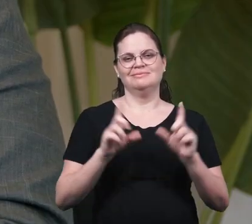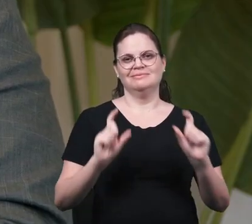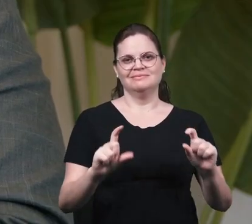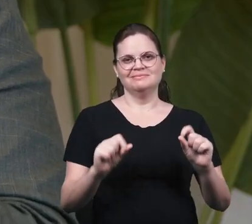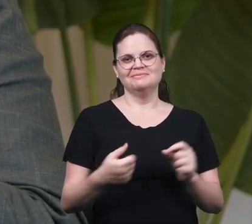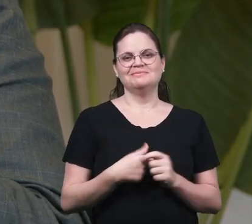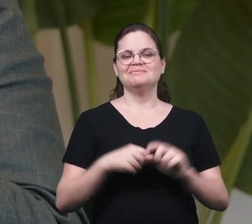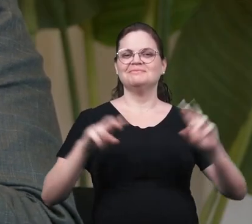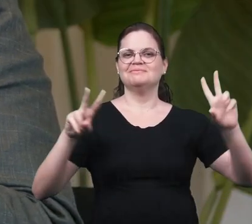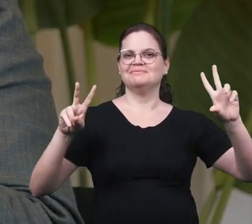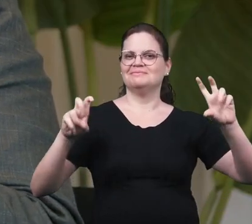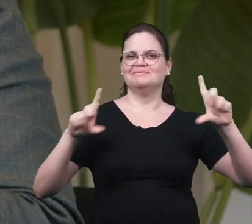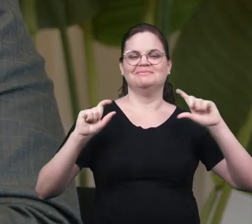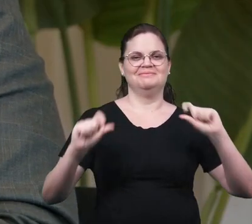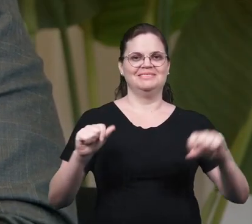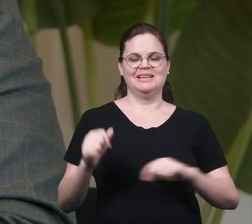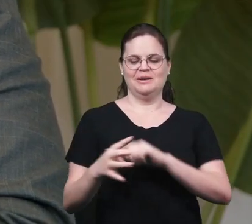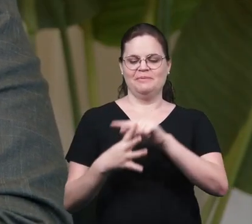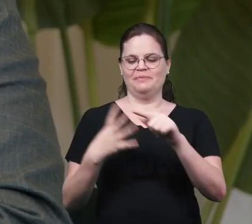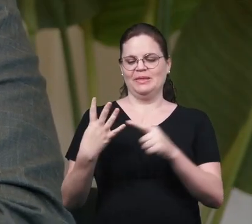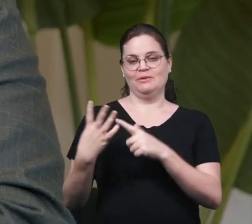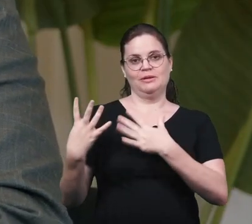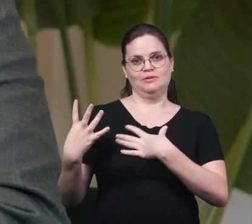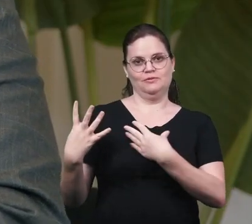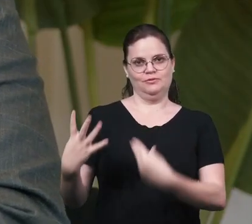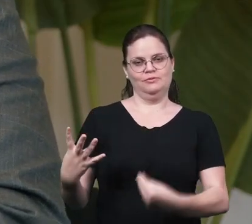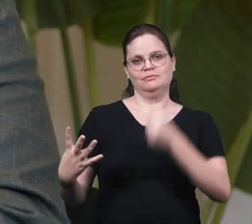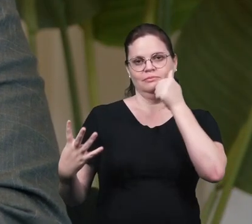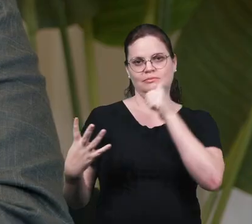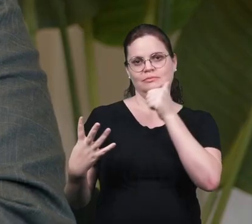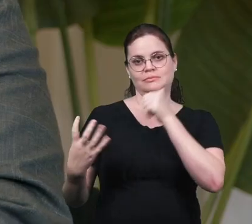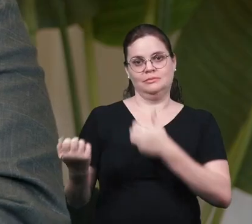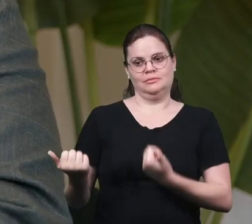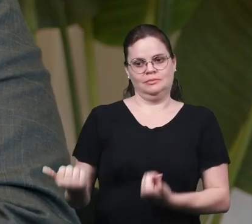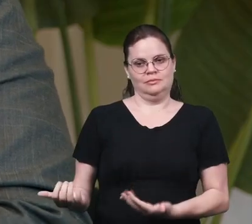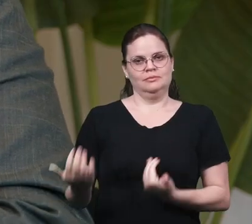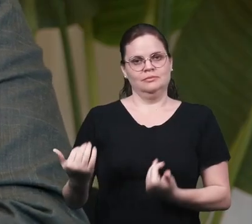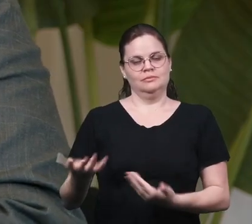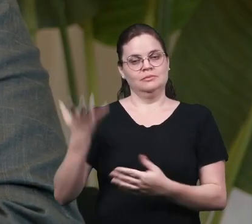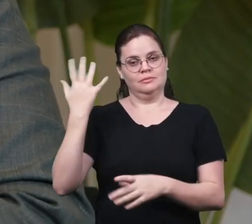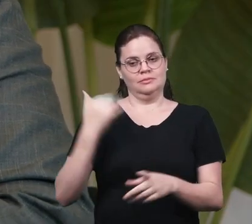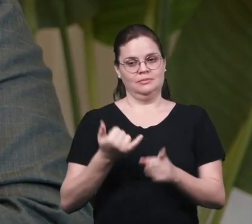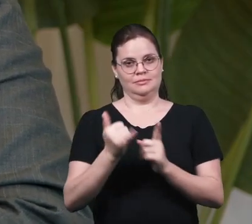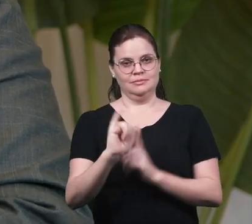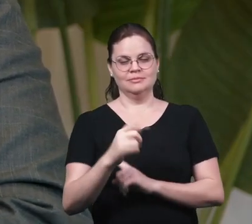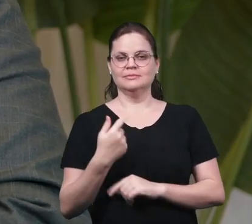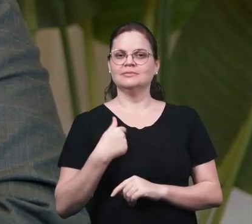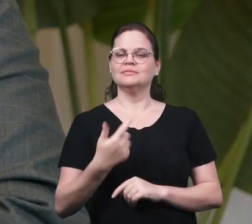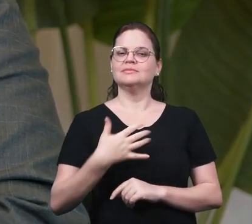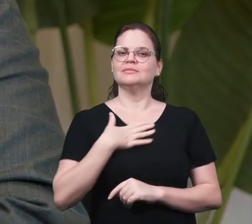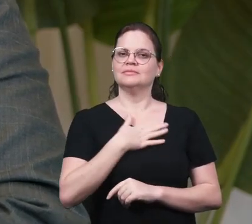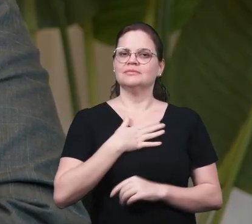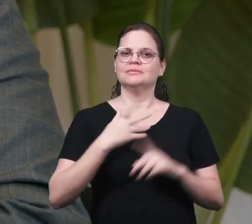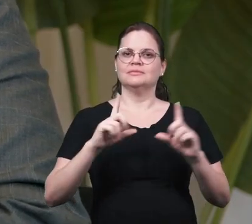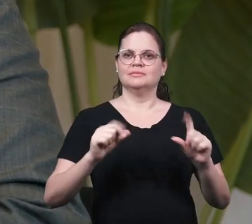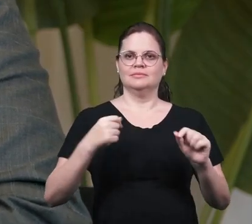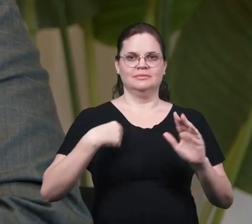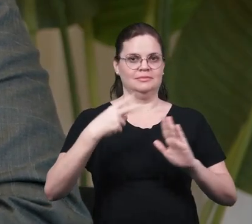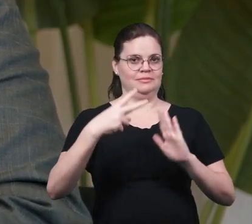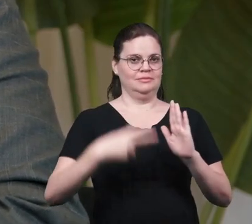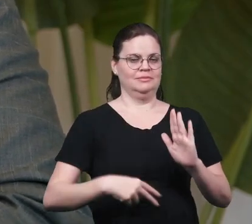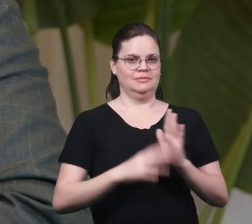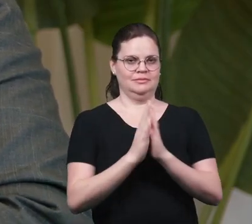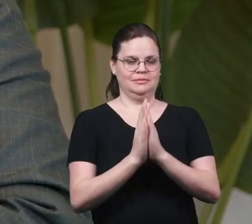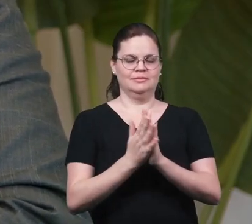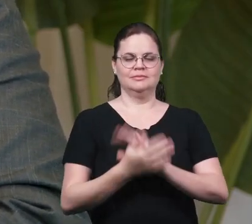tema tinha 4 filhas donzelas que profetizavam. Eu gostaria que pudesse ler, Diego,